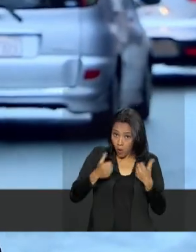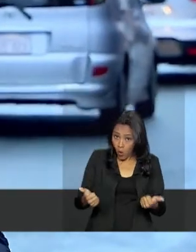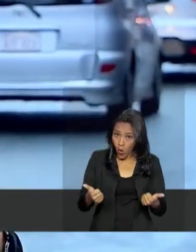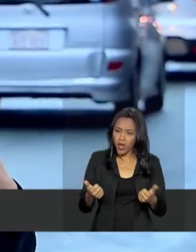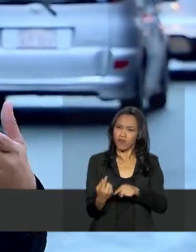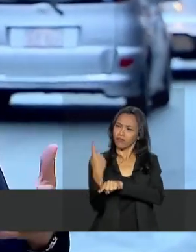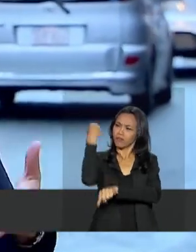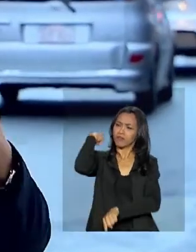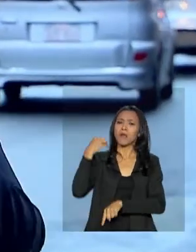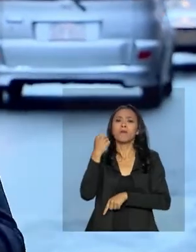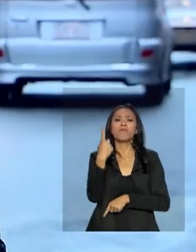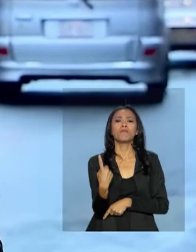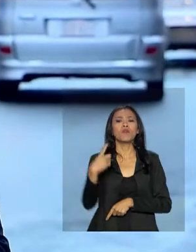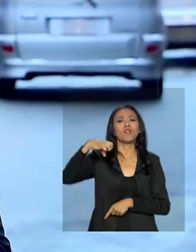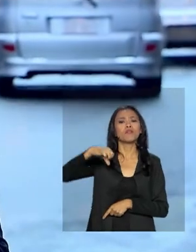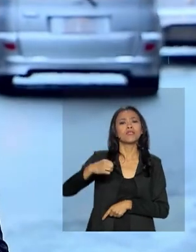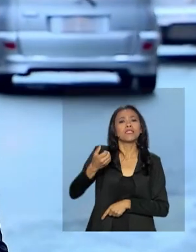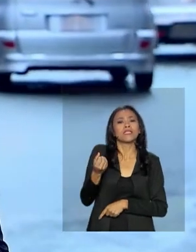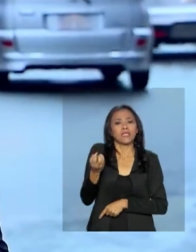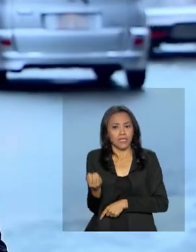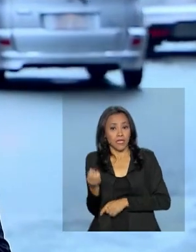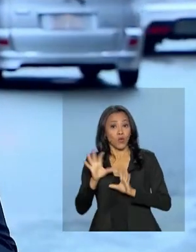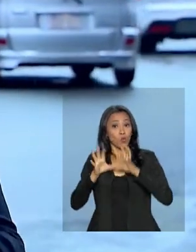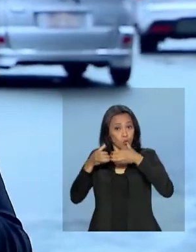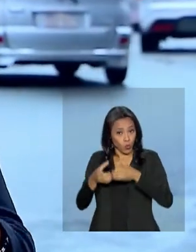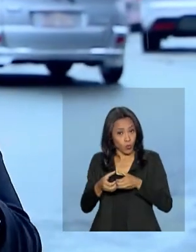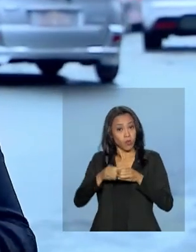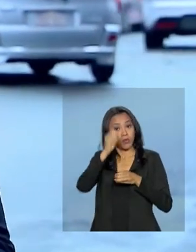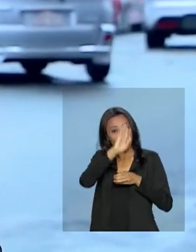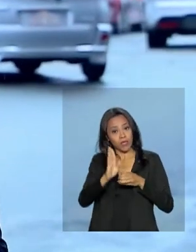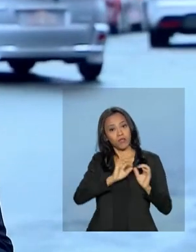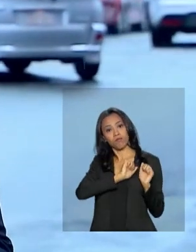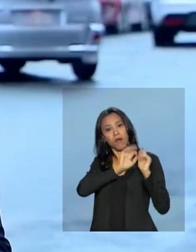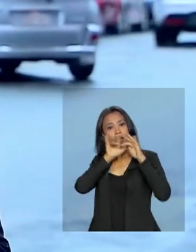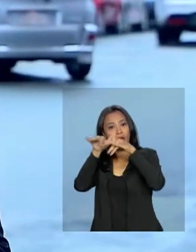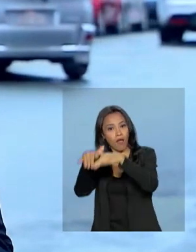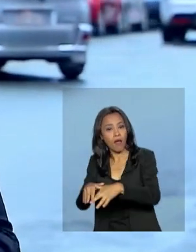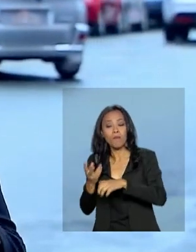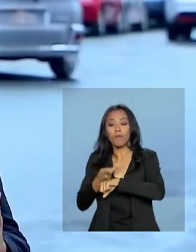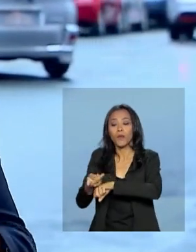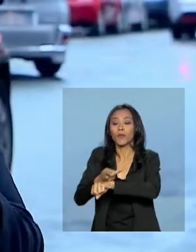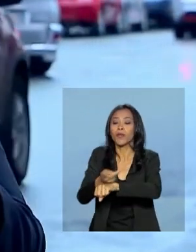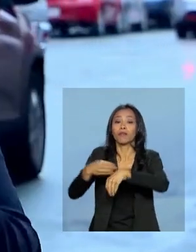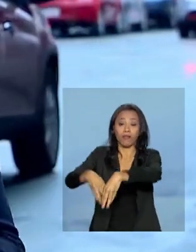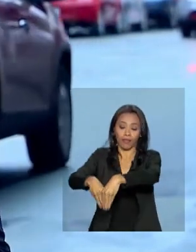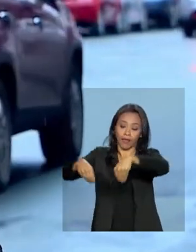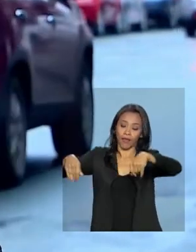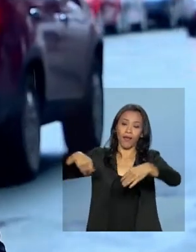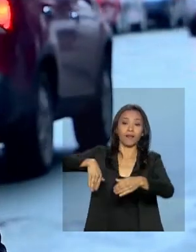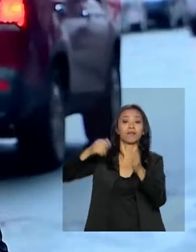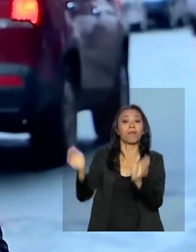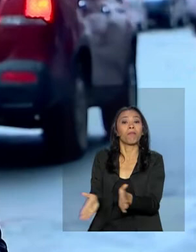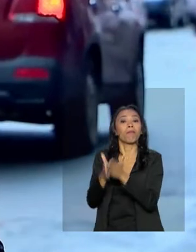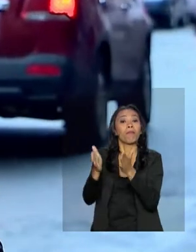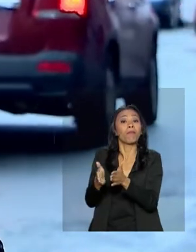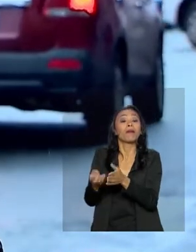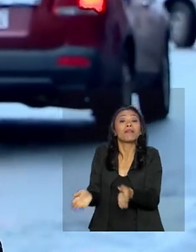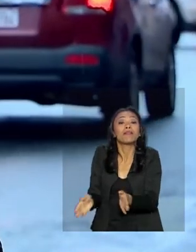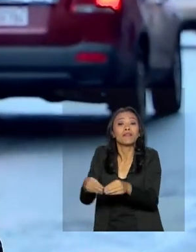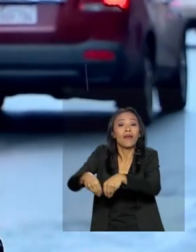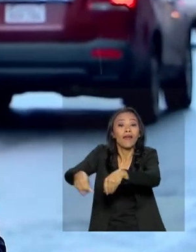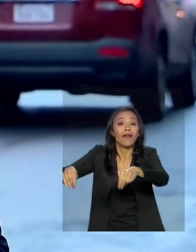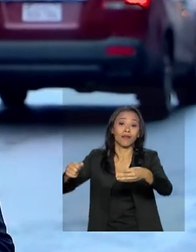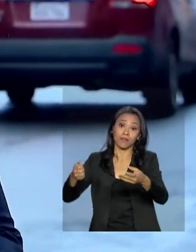de 1960, um grupo de brasileiros se mudou para o Paraguai em busca de terras mais baratas para trabalhar com agricultura. Eles